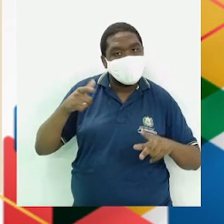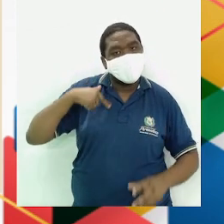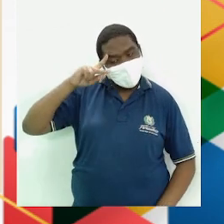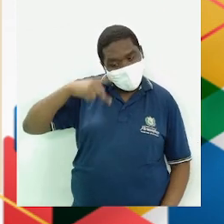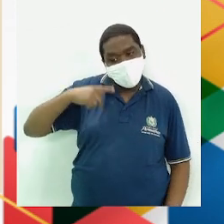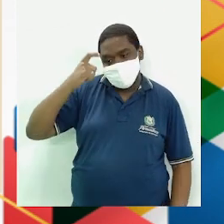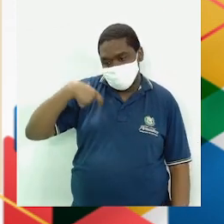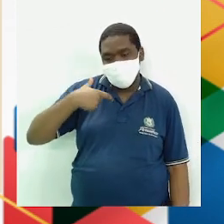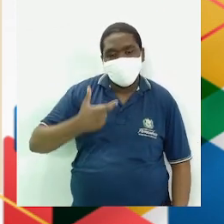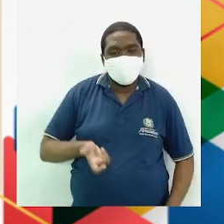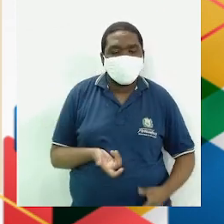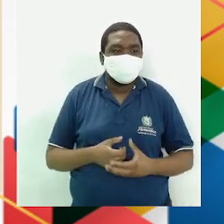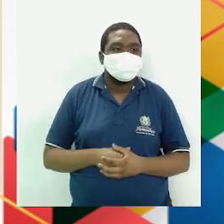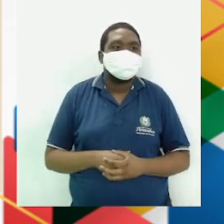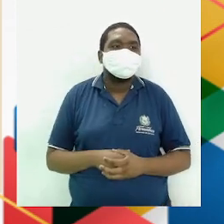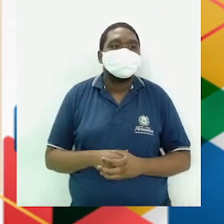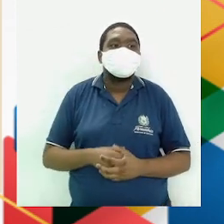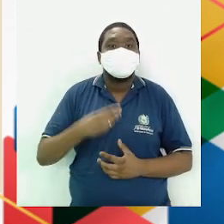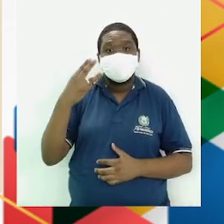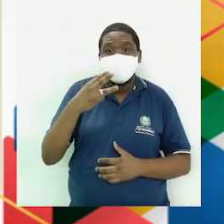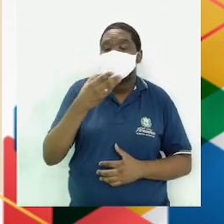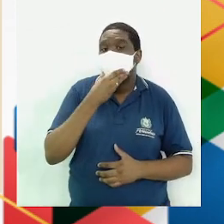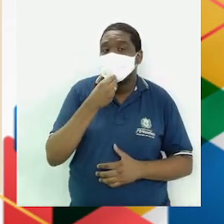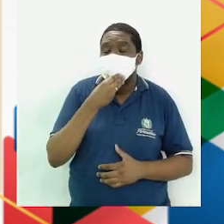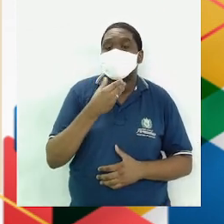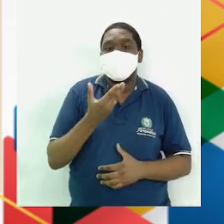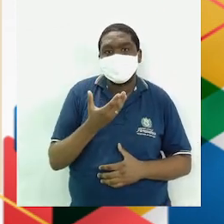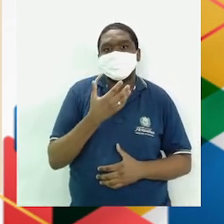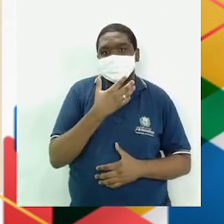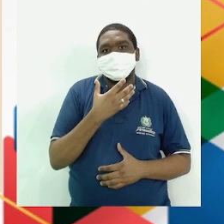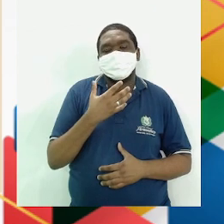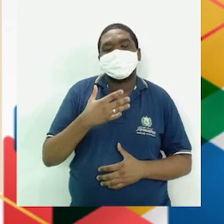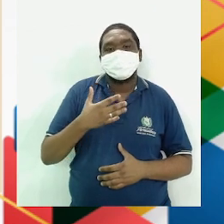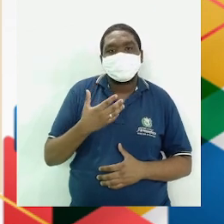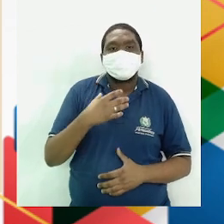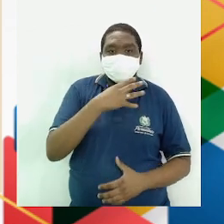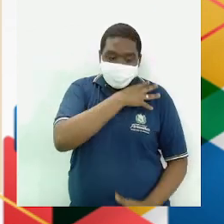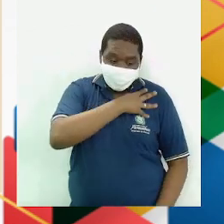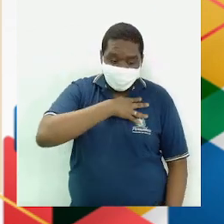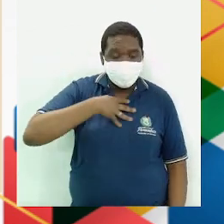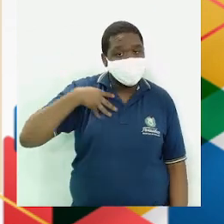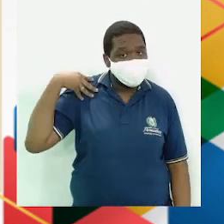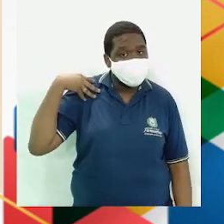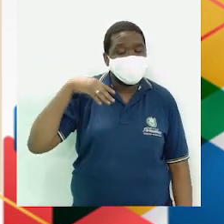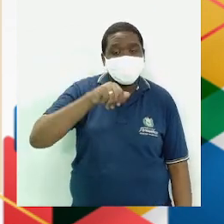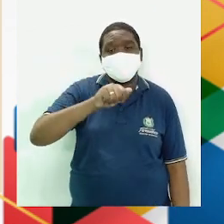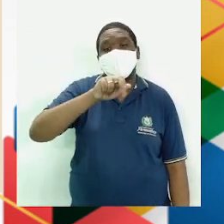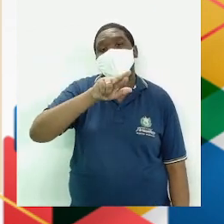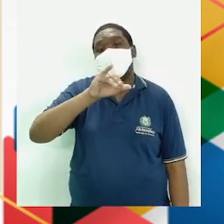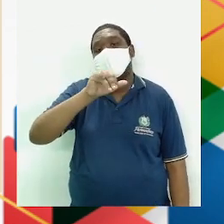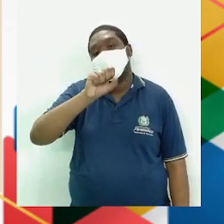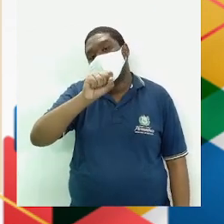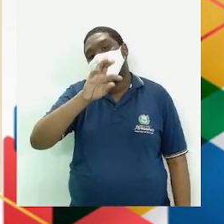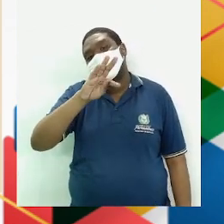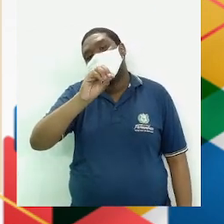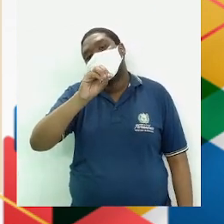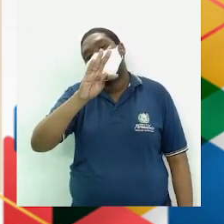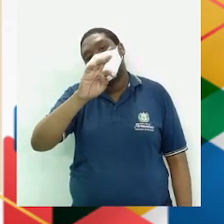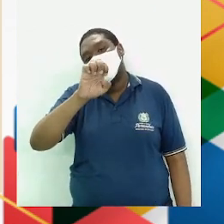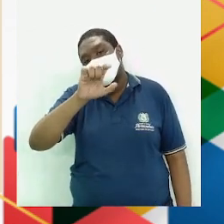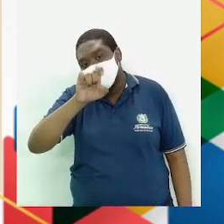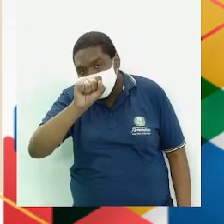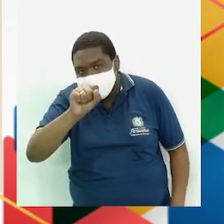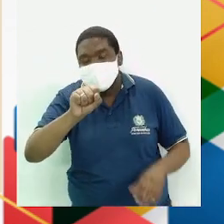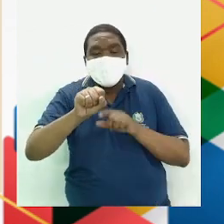ser. Vamos para o nosso terceiro filósofo, Aristóteles. Aristóteles, ele trabalhou principalmente alguns